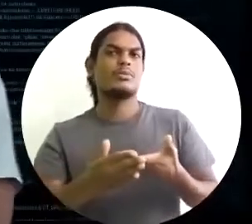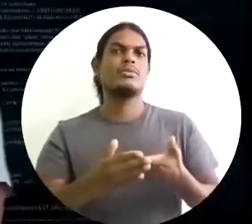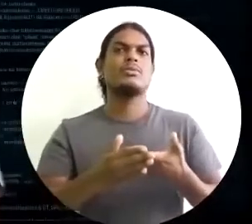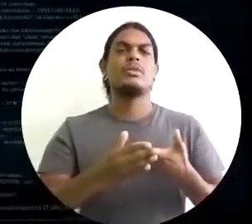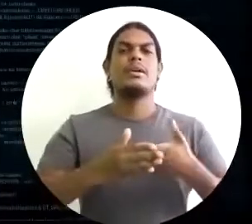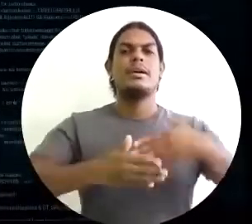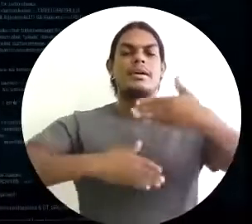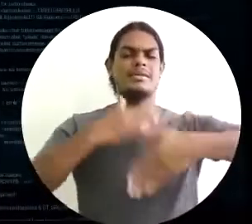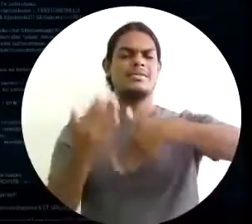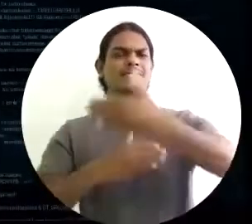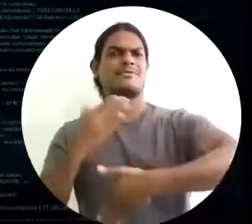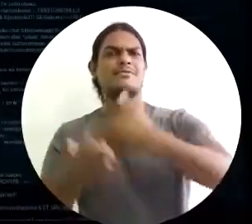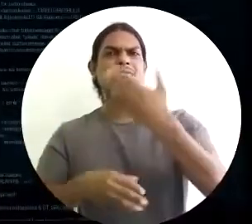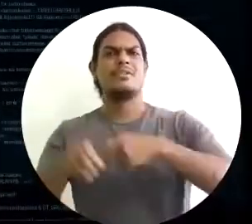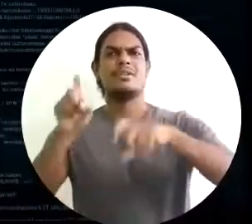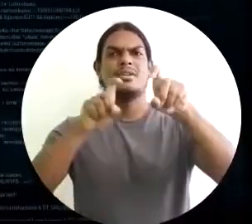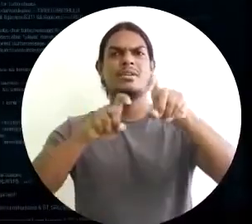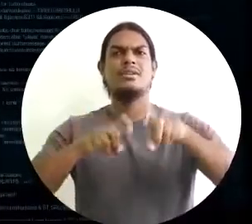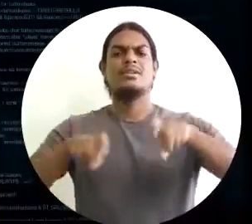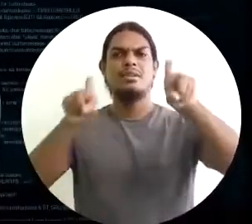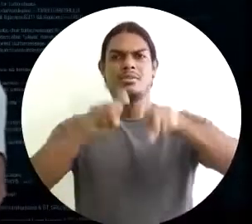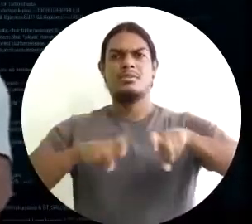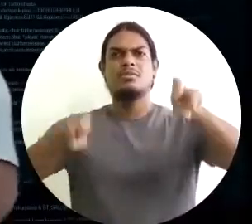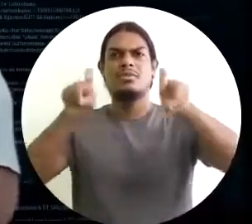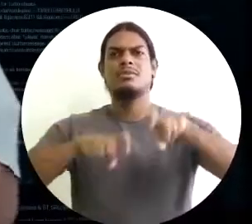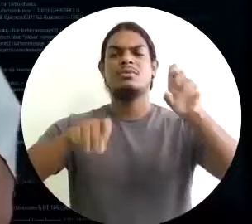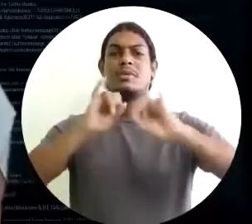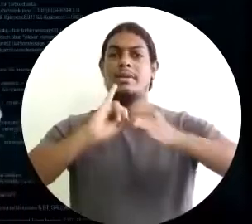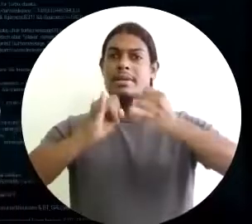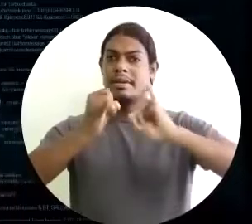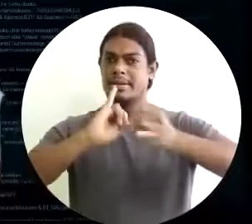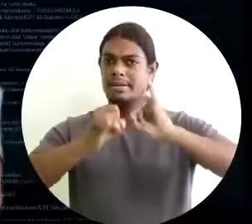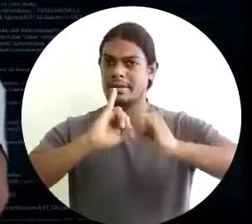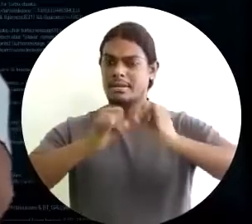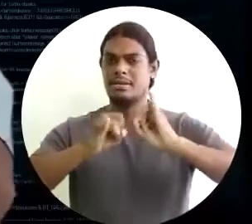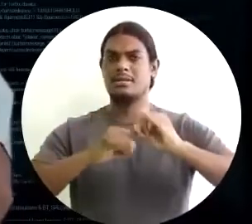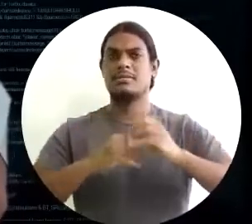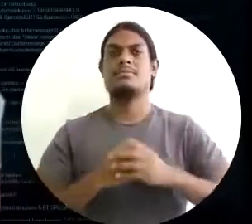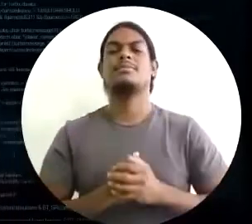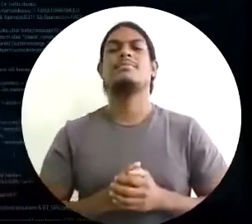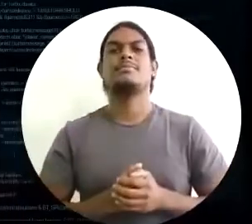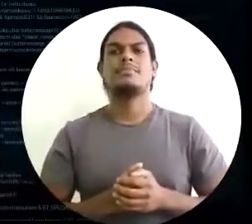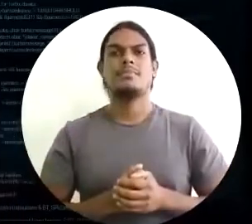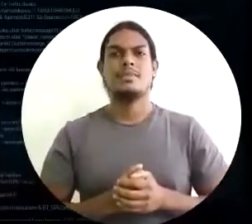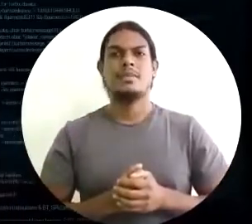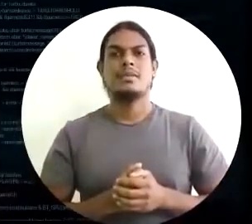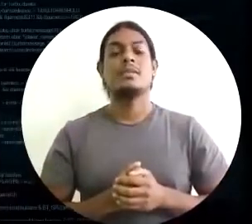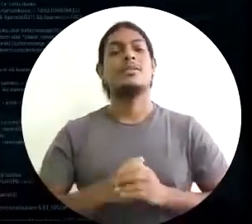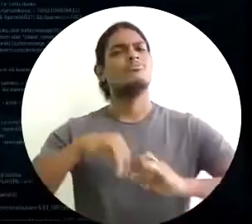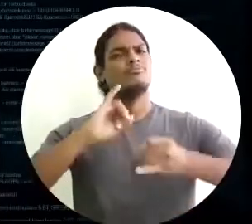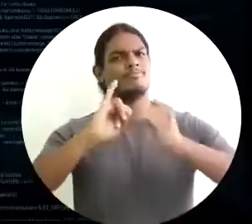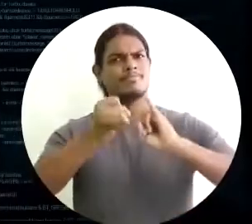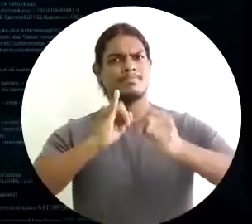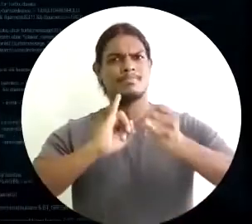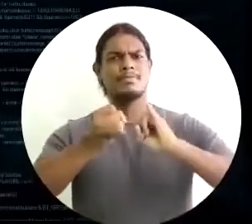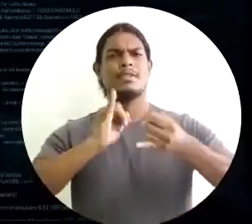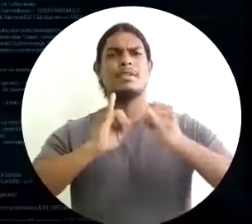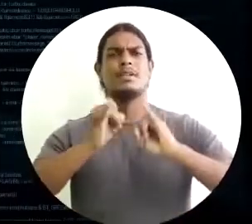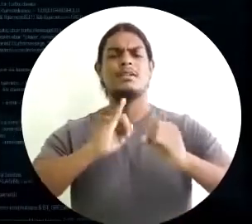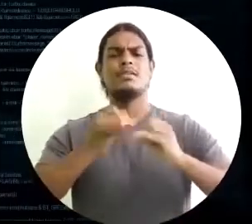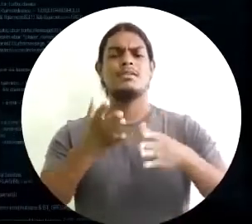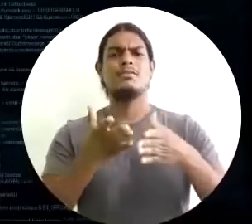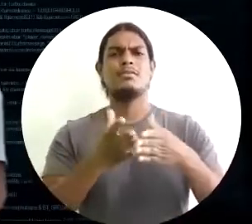primeira versão era uma rede descentralizada. Então a internet ela é essa estrutura, essa base